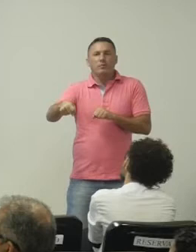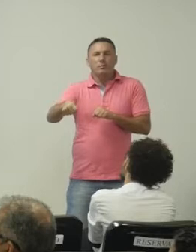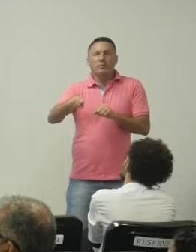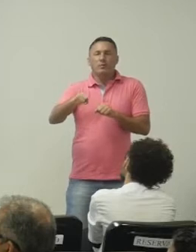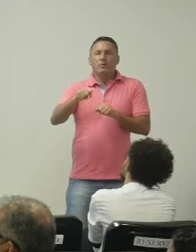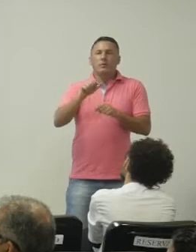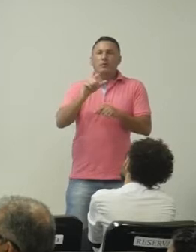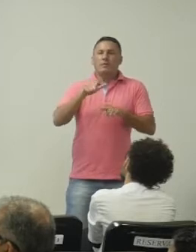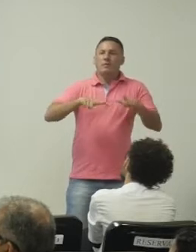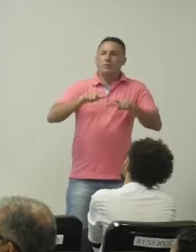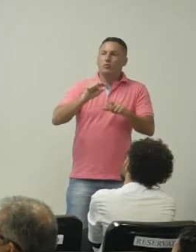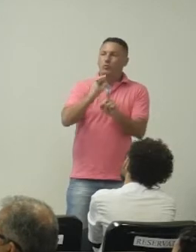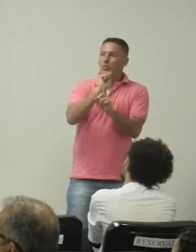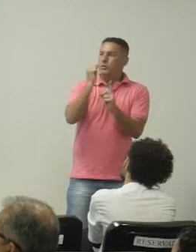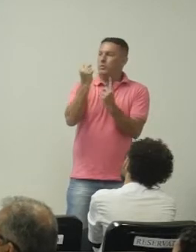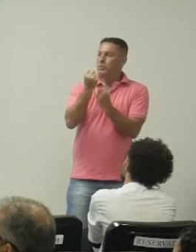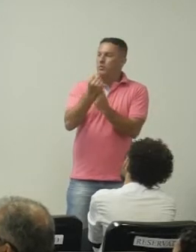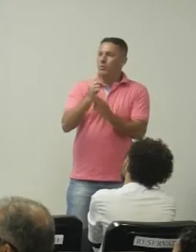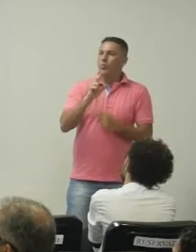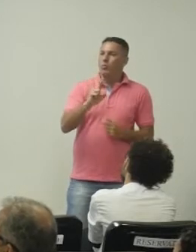Fluminense.